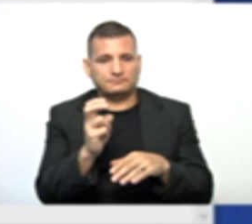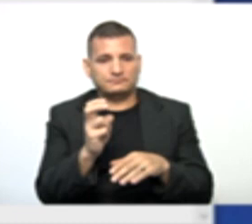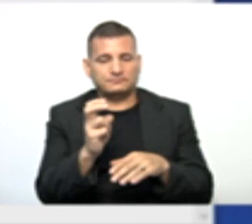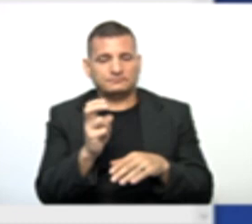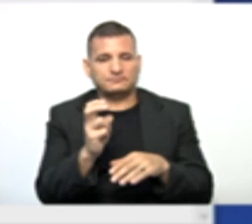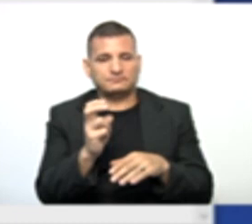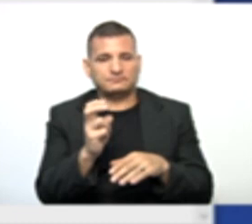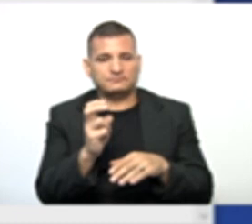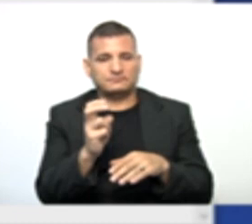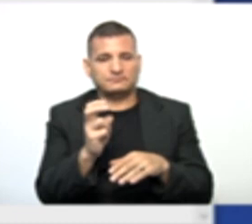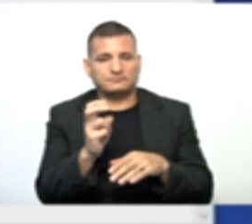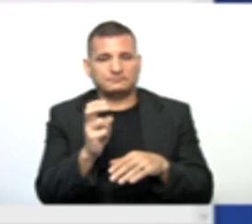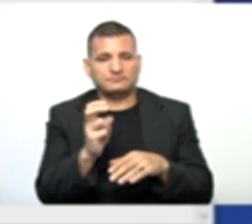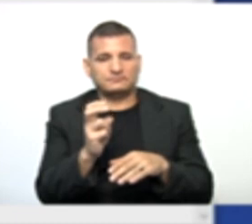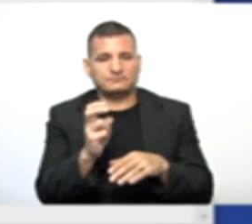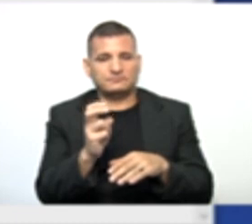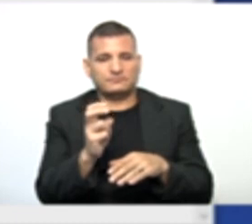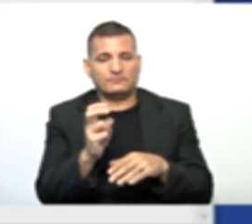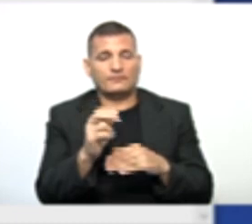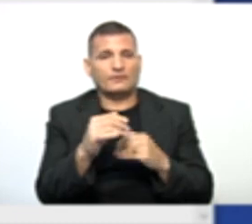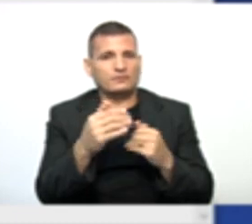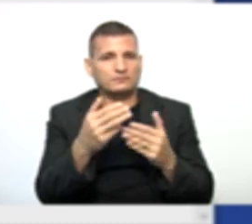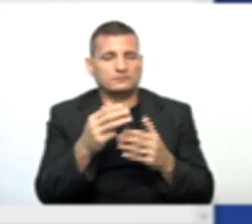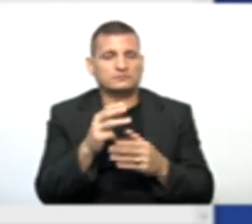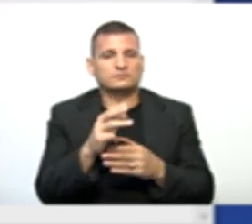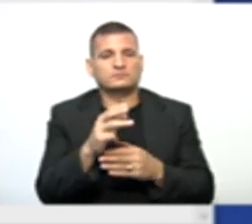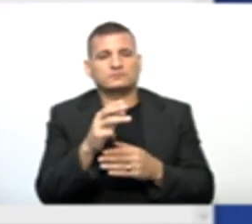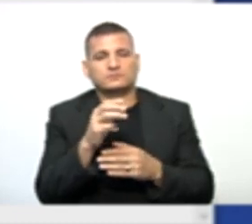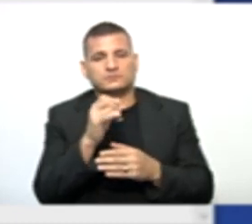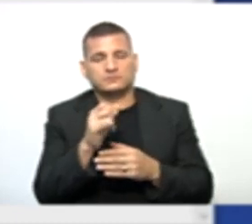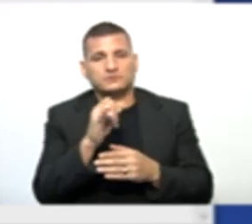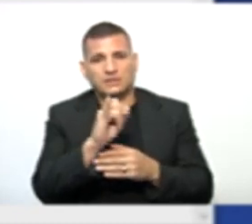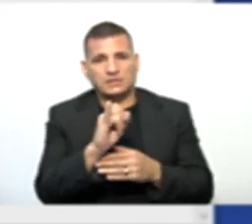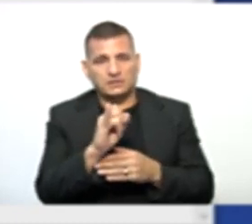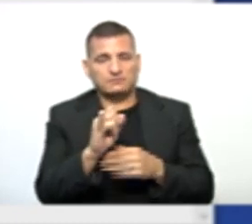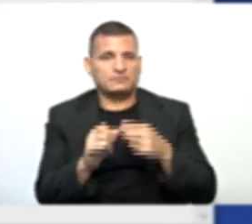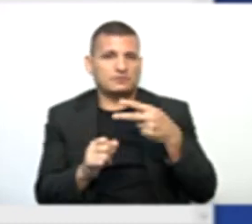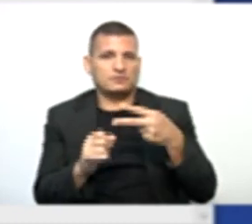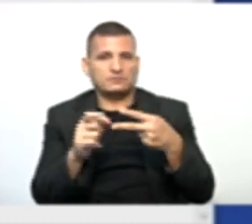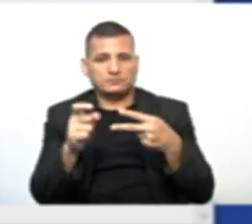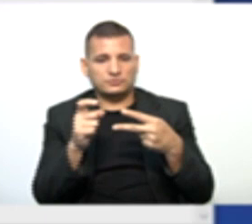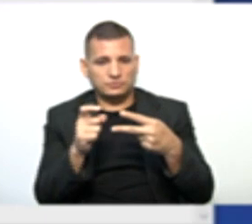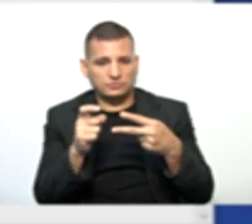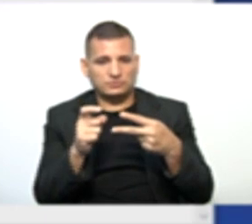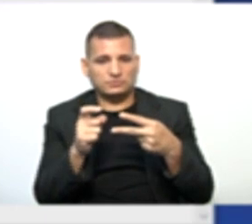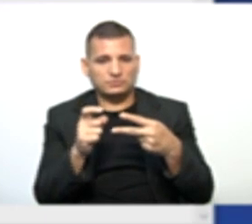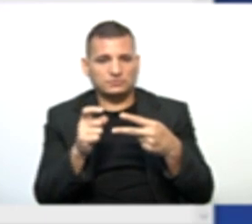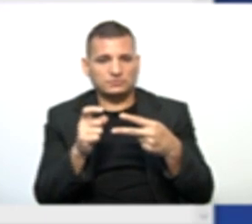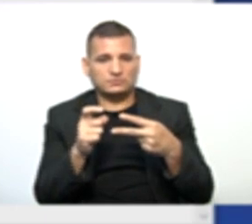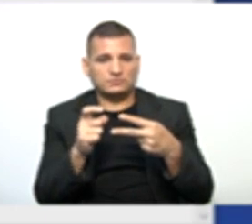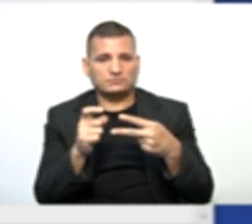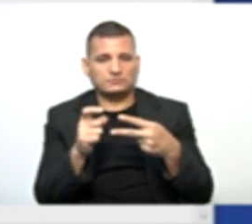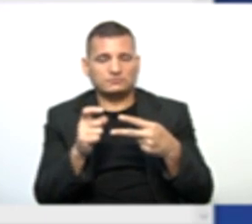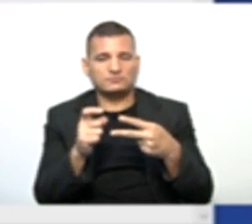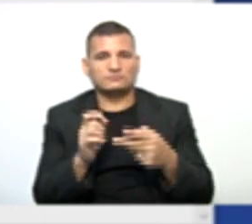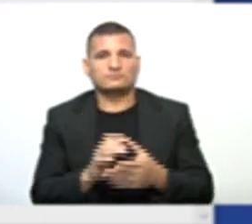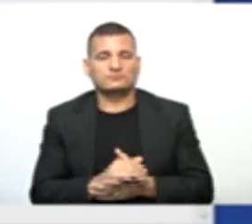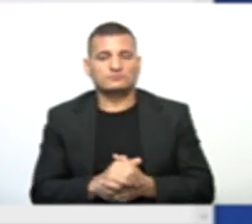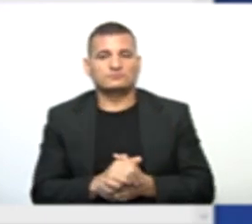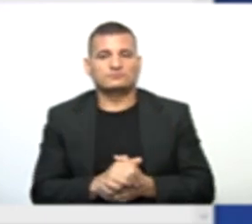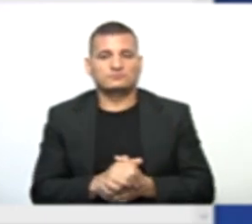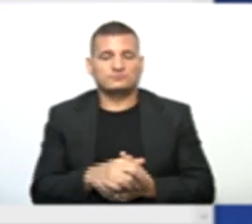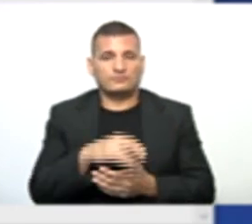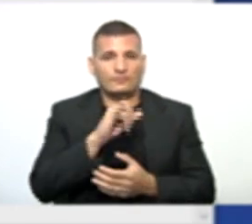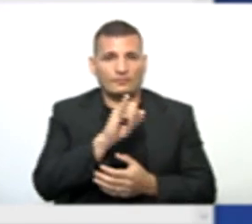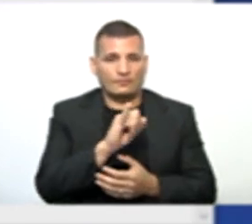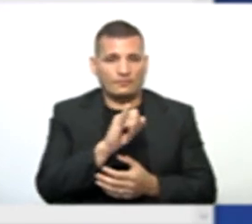ele executasse enquanto o i, que começa em 0, fosse menor ou igual a 5. Então, o i começa com 0. O i